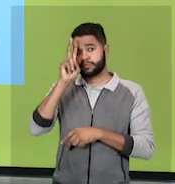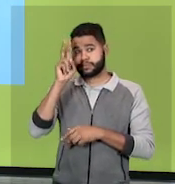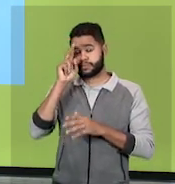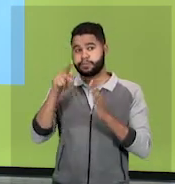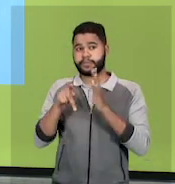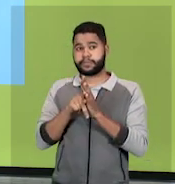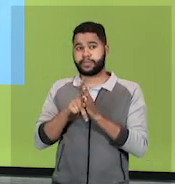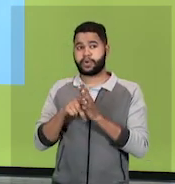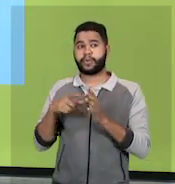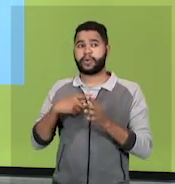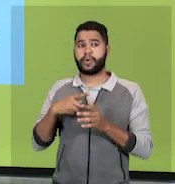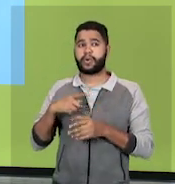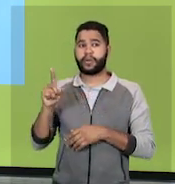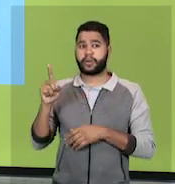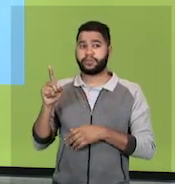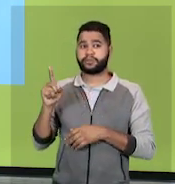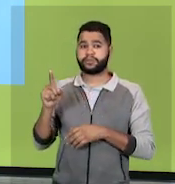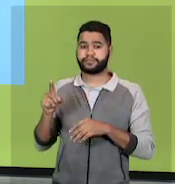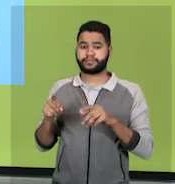ó.